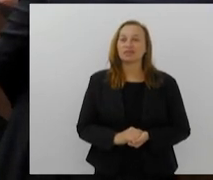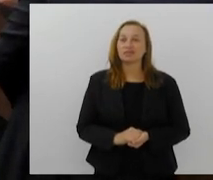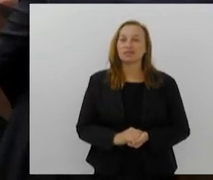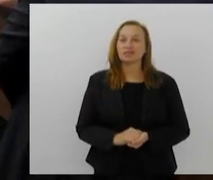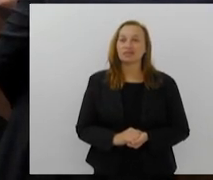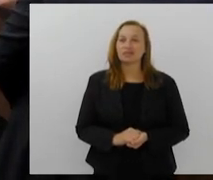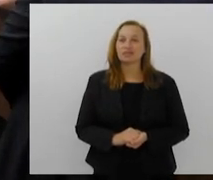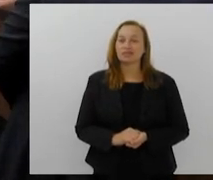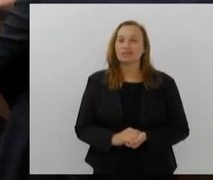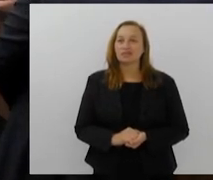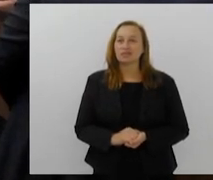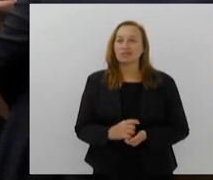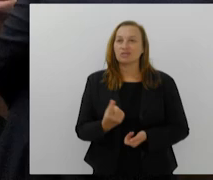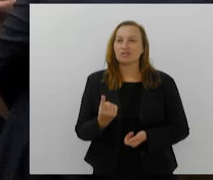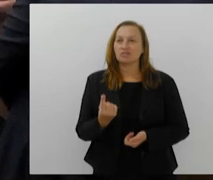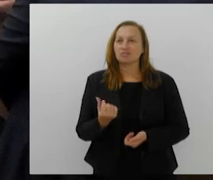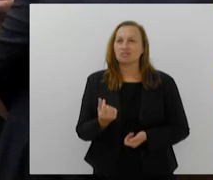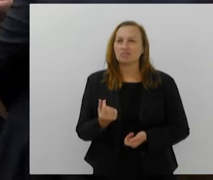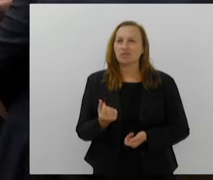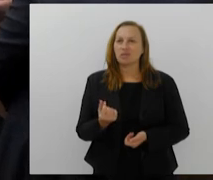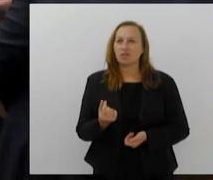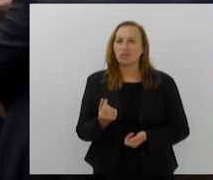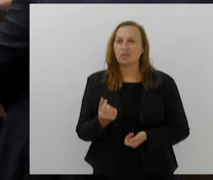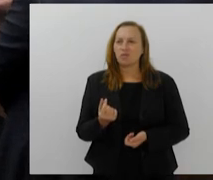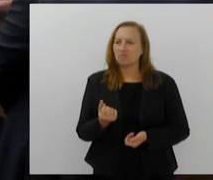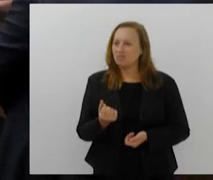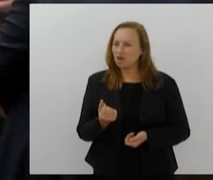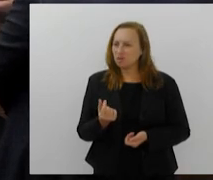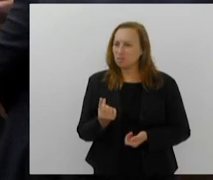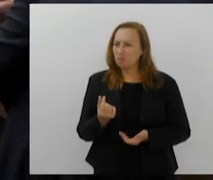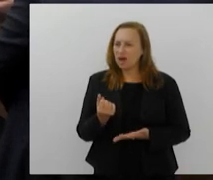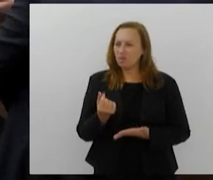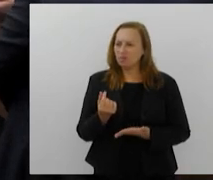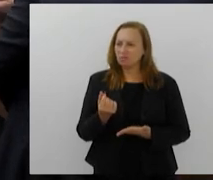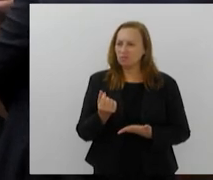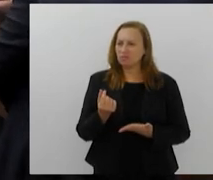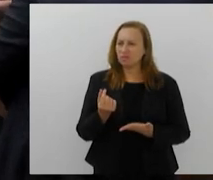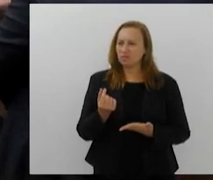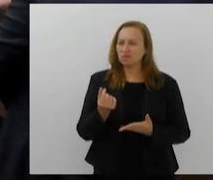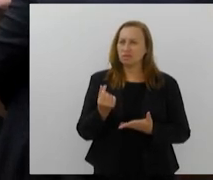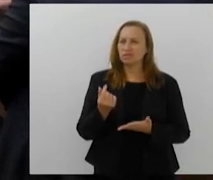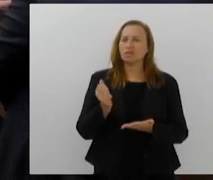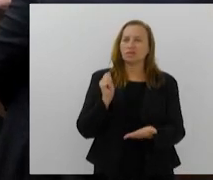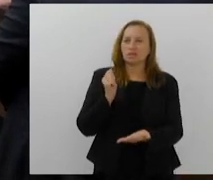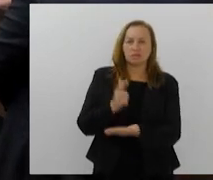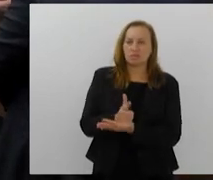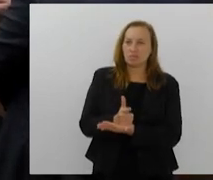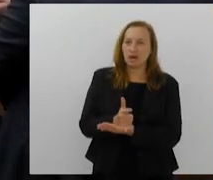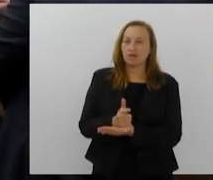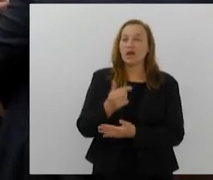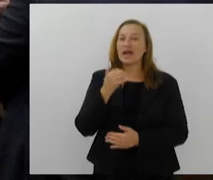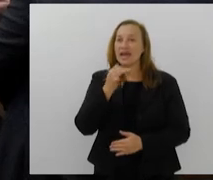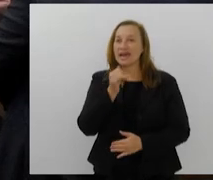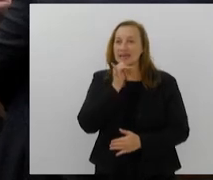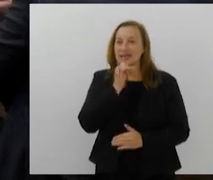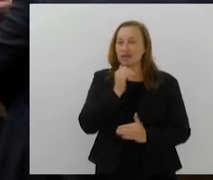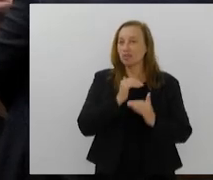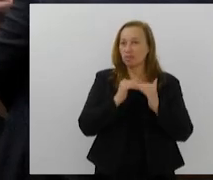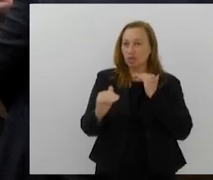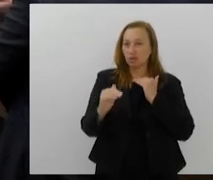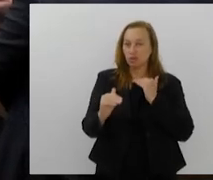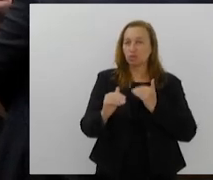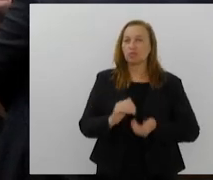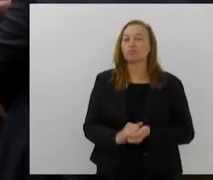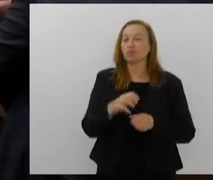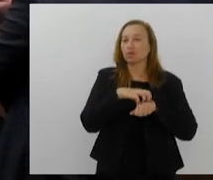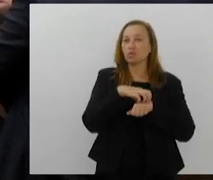as receitas não tarifárias? Por exemplo, você ganhou uma concessão para o trem ou para o metrô. Além do